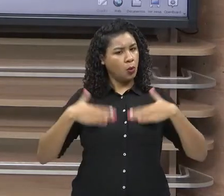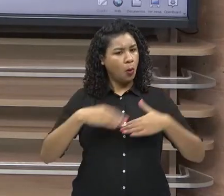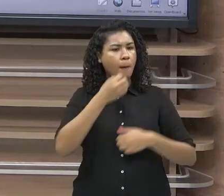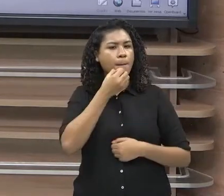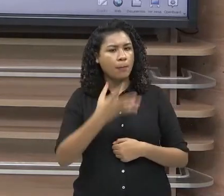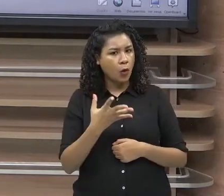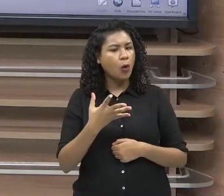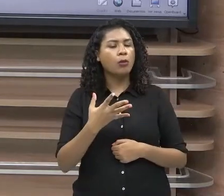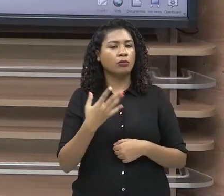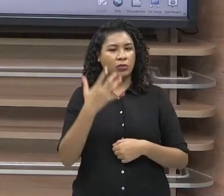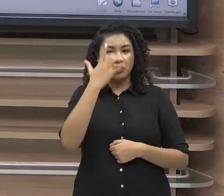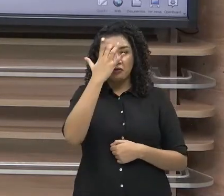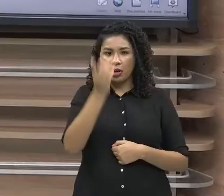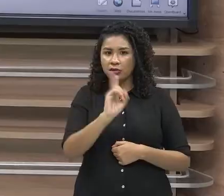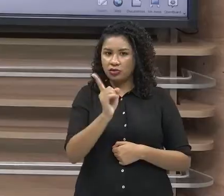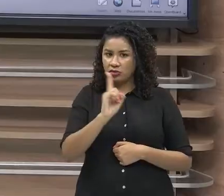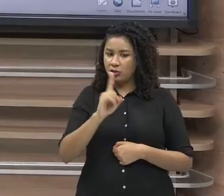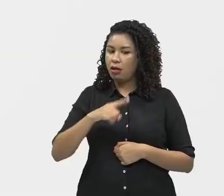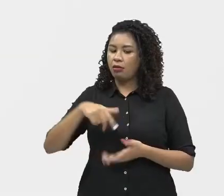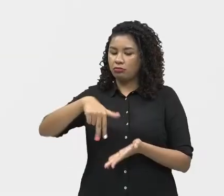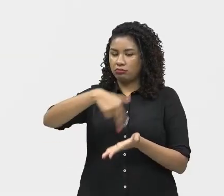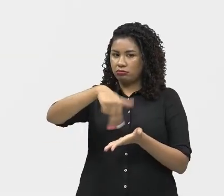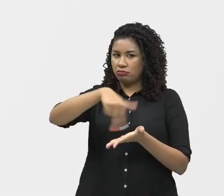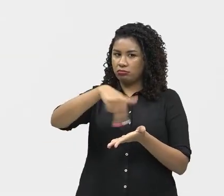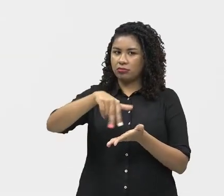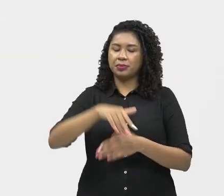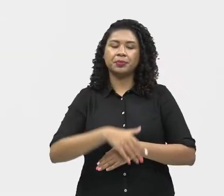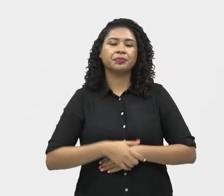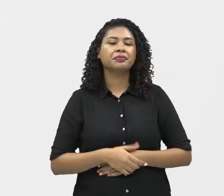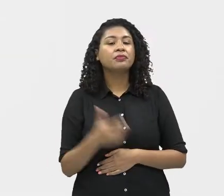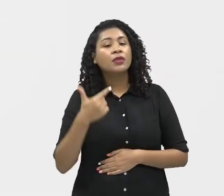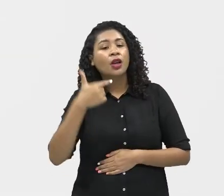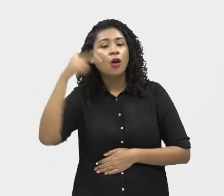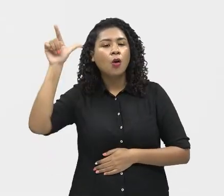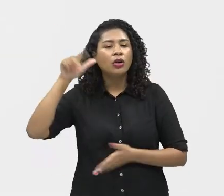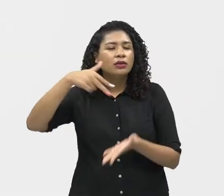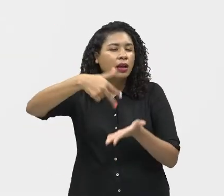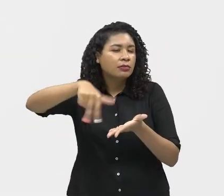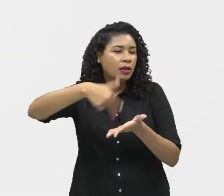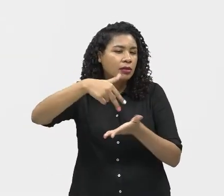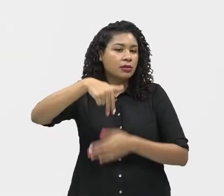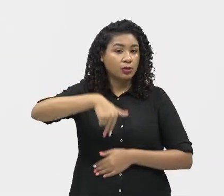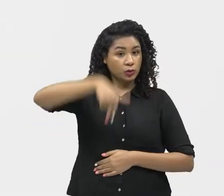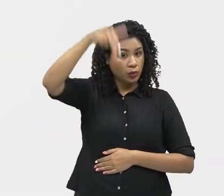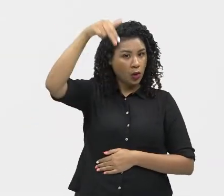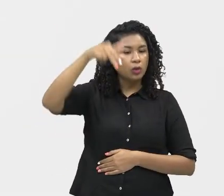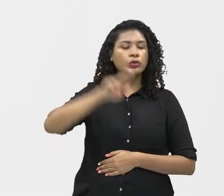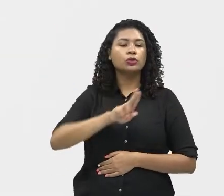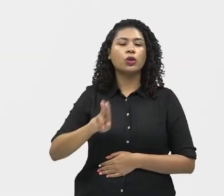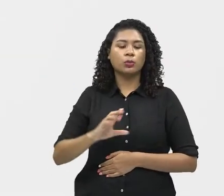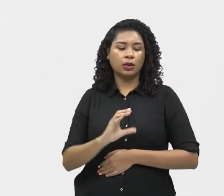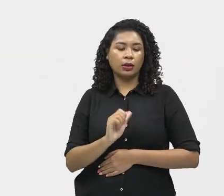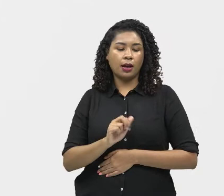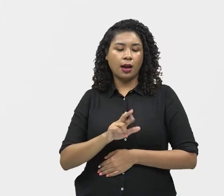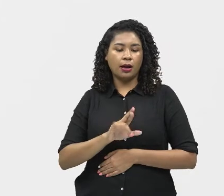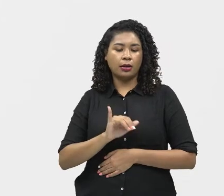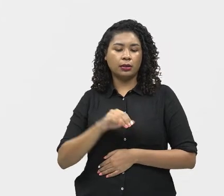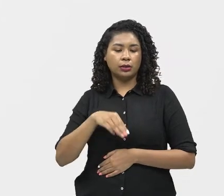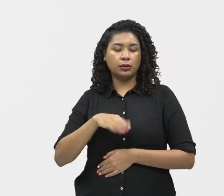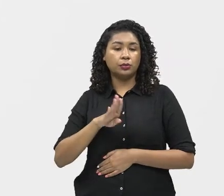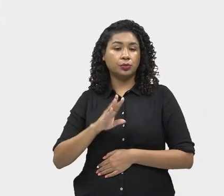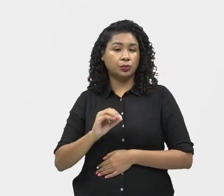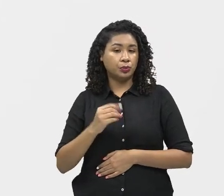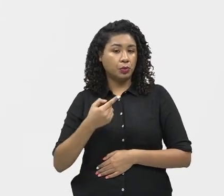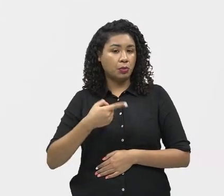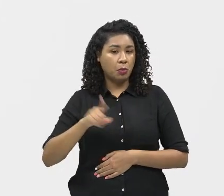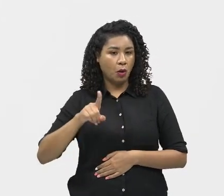do frevo. Temos uma outra dança que representa o norte do país, que é o carimbó. É uma dança de roda